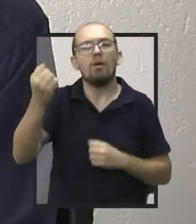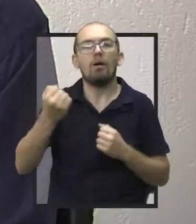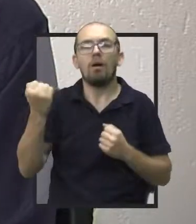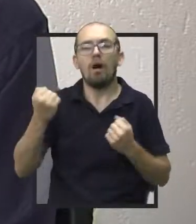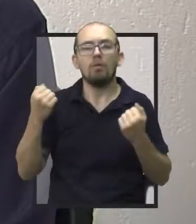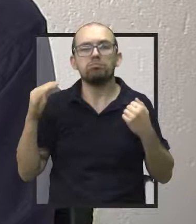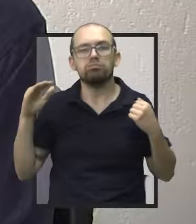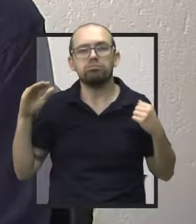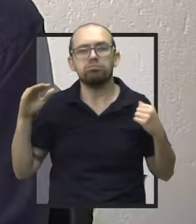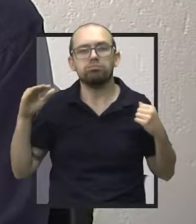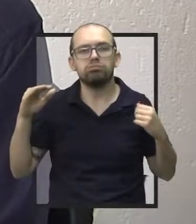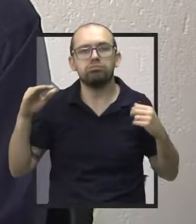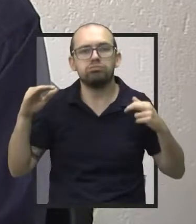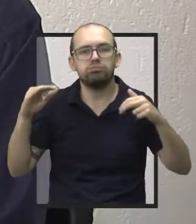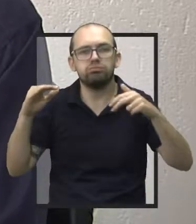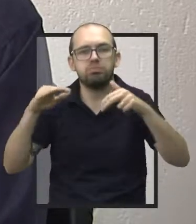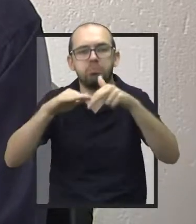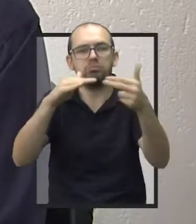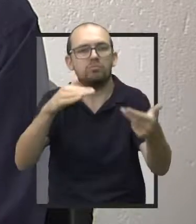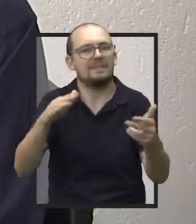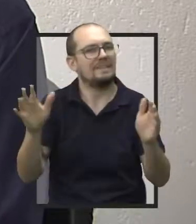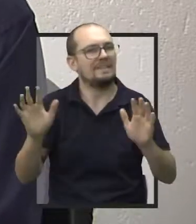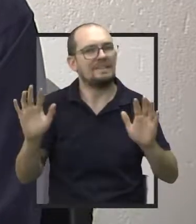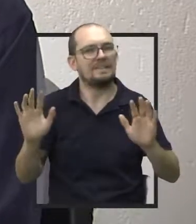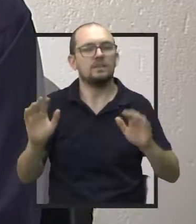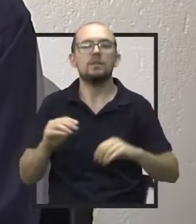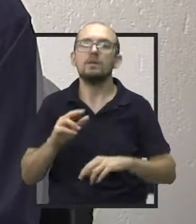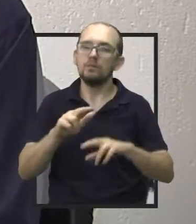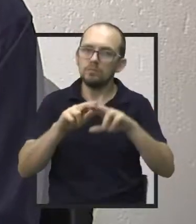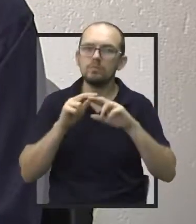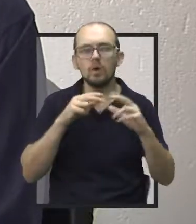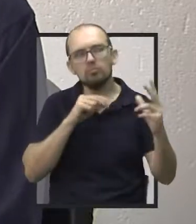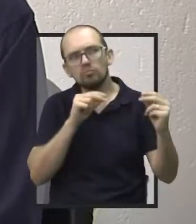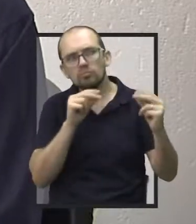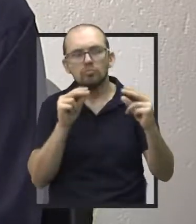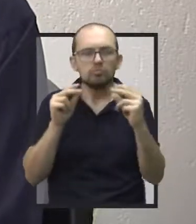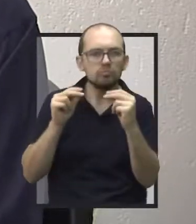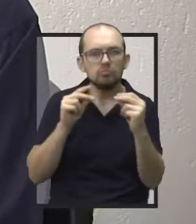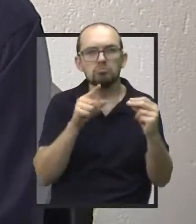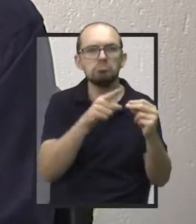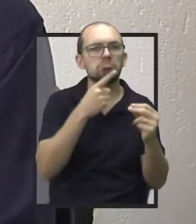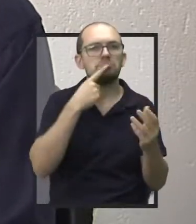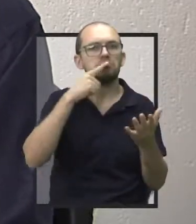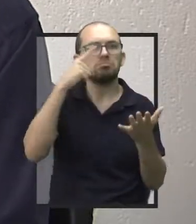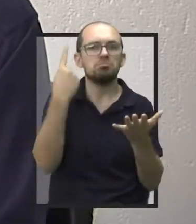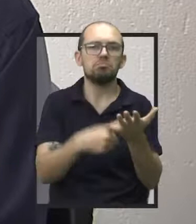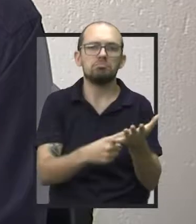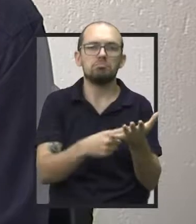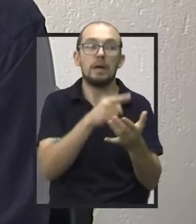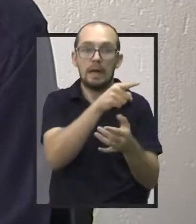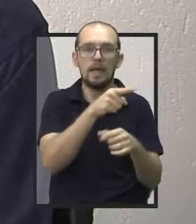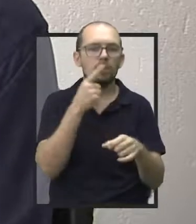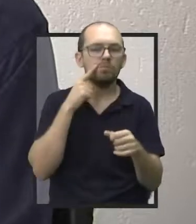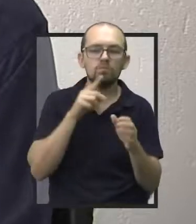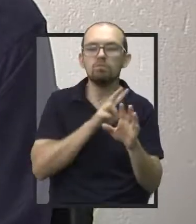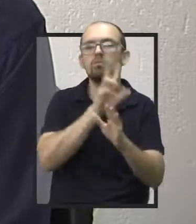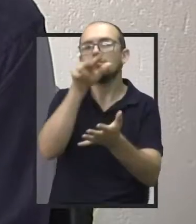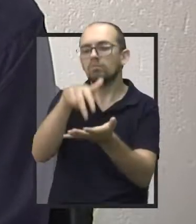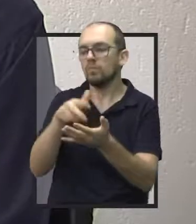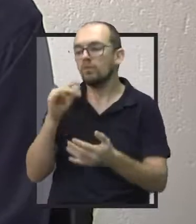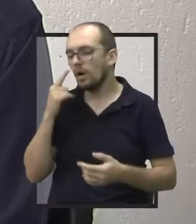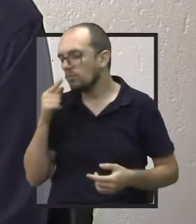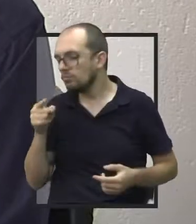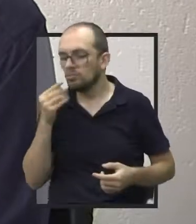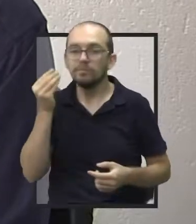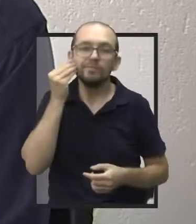todas e eu acredito até conversando com o departamento de trânsito da prefeitura eles se prontificaram em fazer um levantamento da uma olhada e tentar